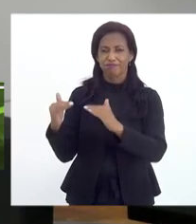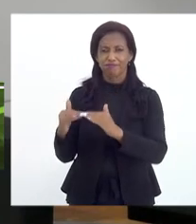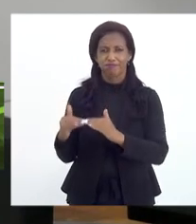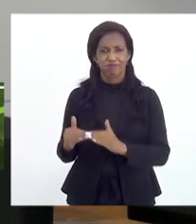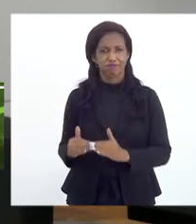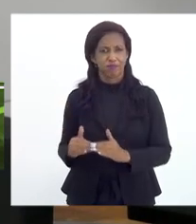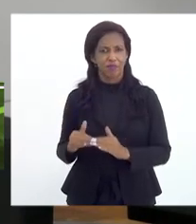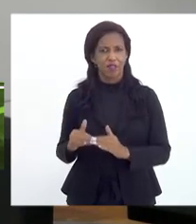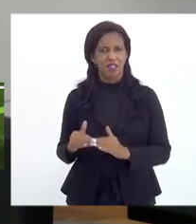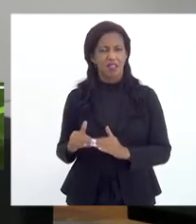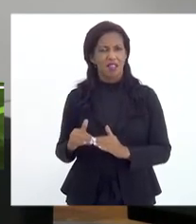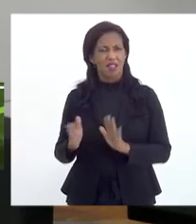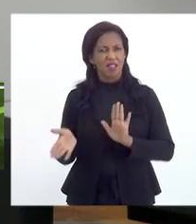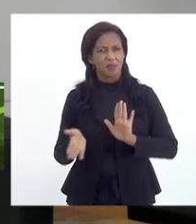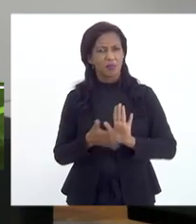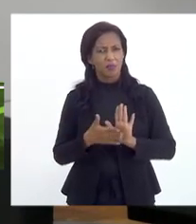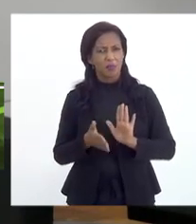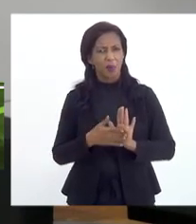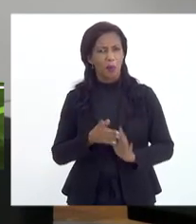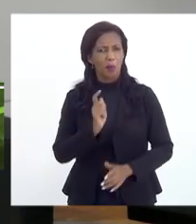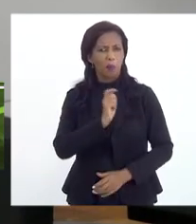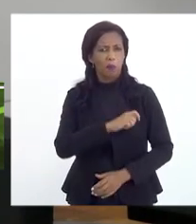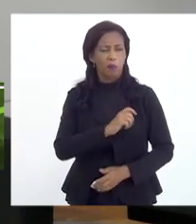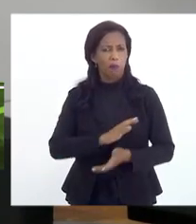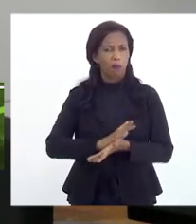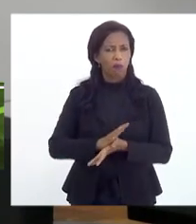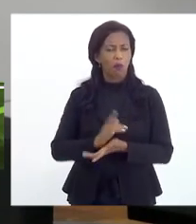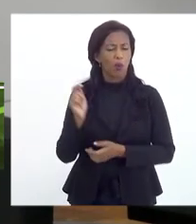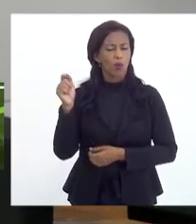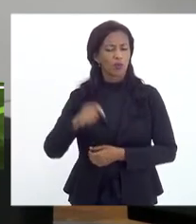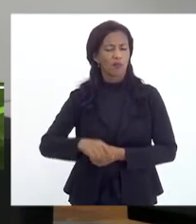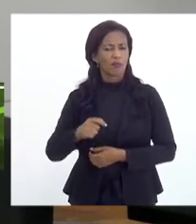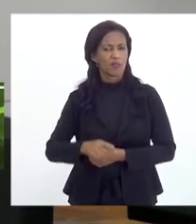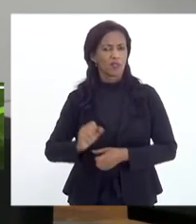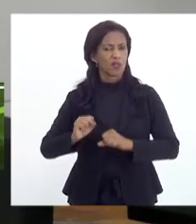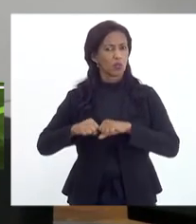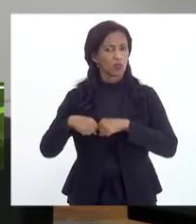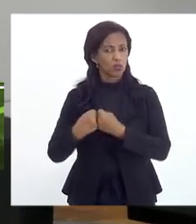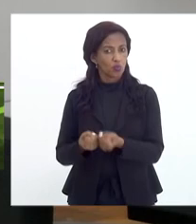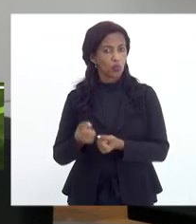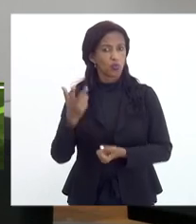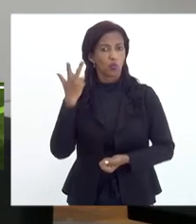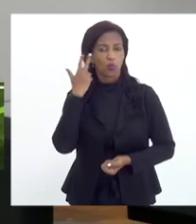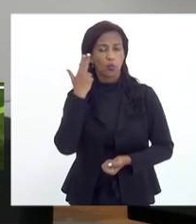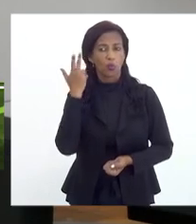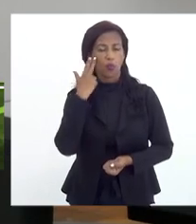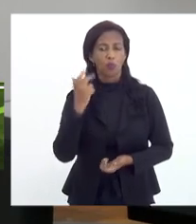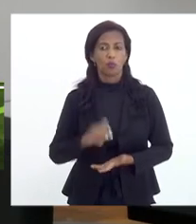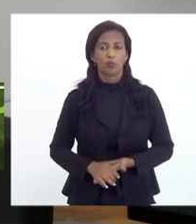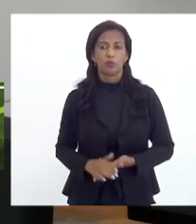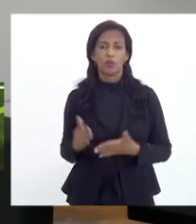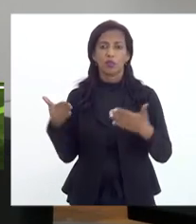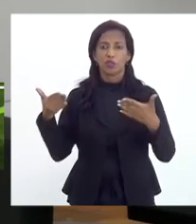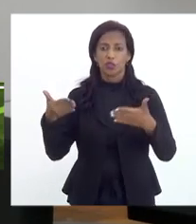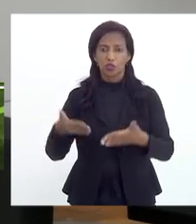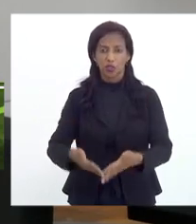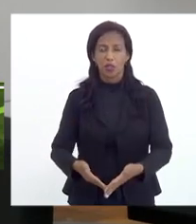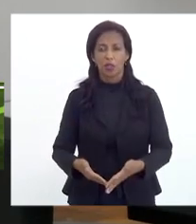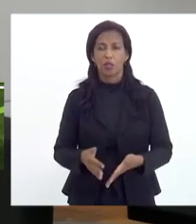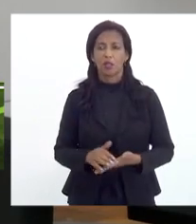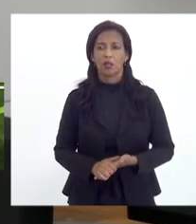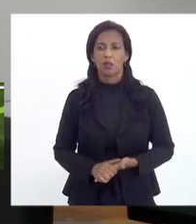todo esse pacote De maldade Então aqui O que nós estamos Fazendo É um esforço Comum Para chegarmos